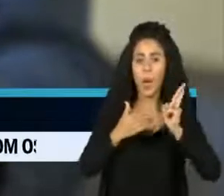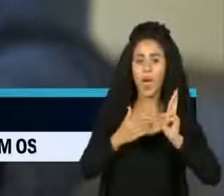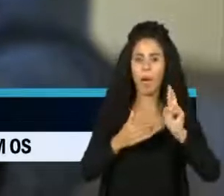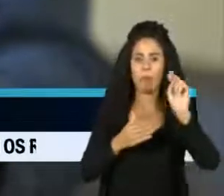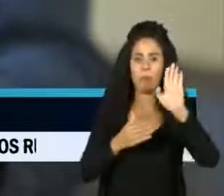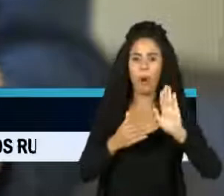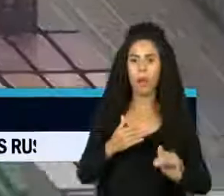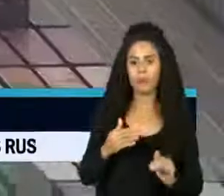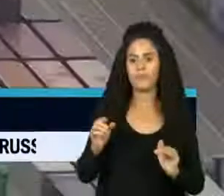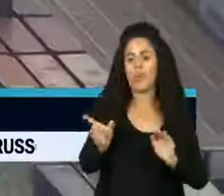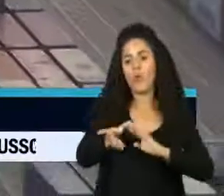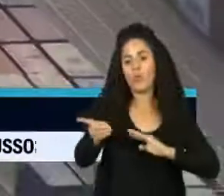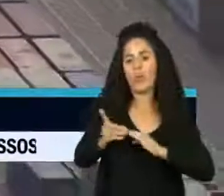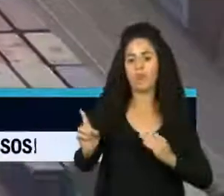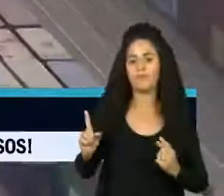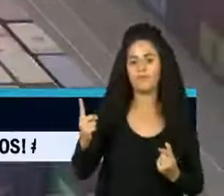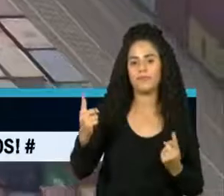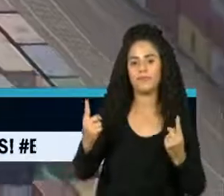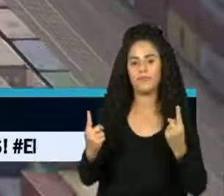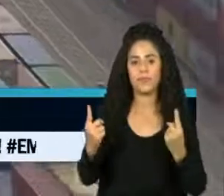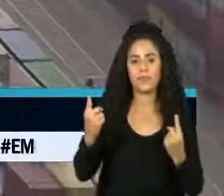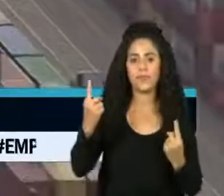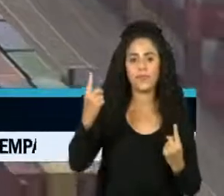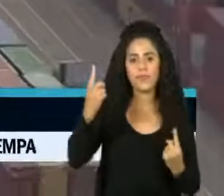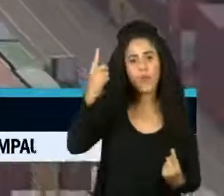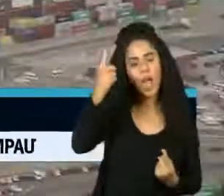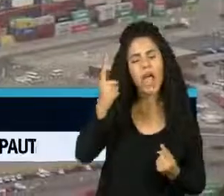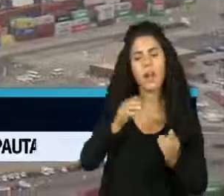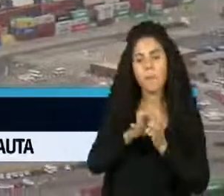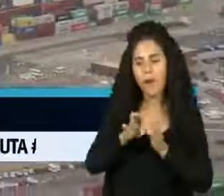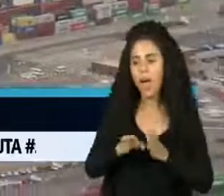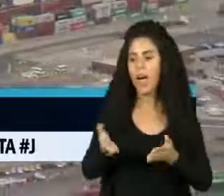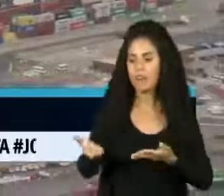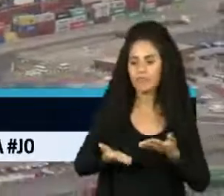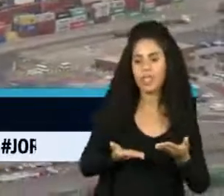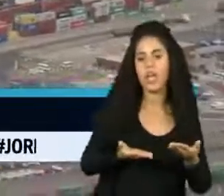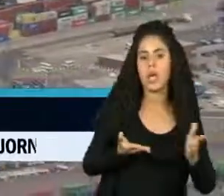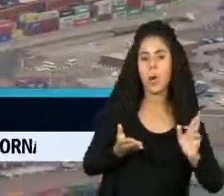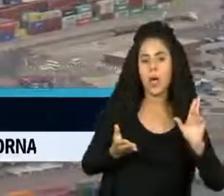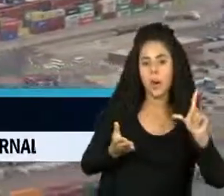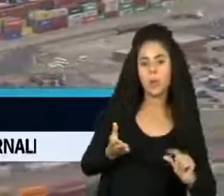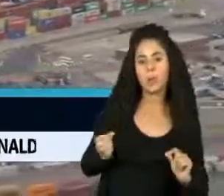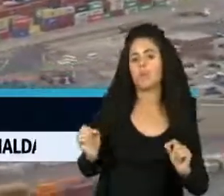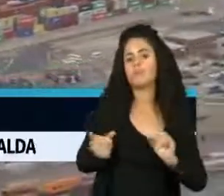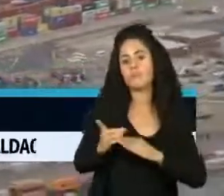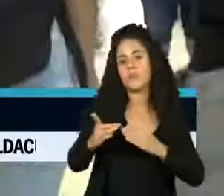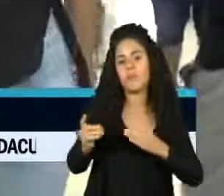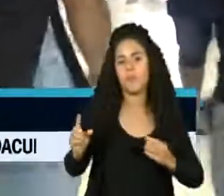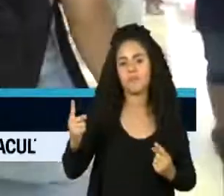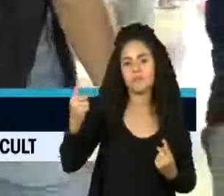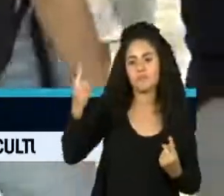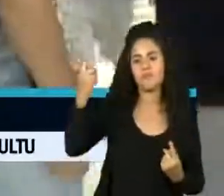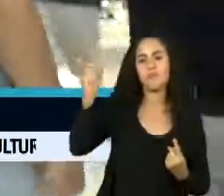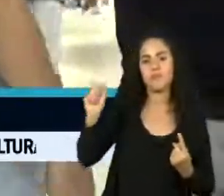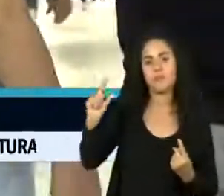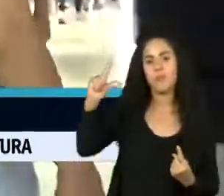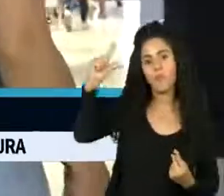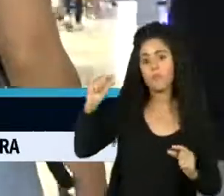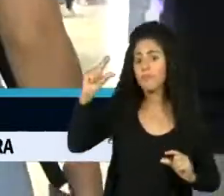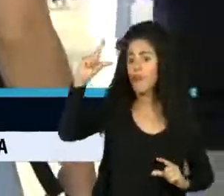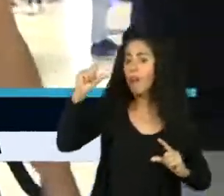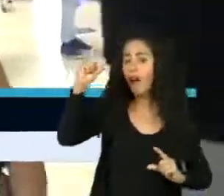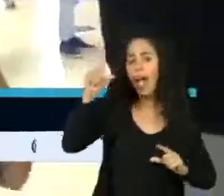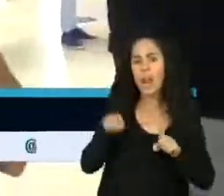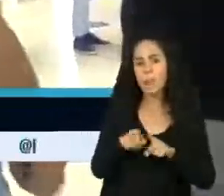dólar impulsiona o valor das importações e turbina as receitas de impostos aplicados a produtos que vêm de fora. E quando os produtos